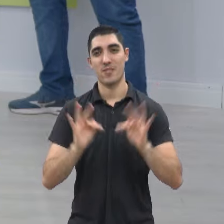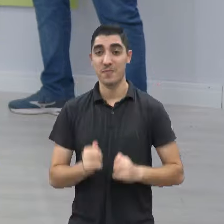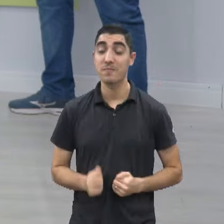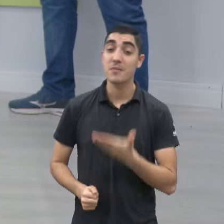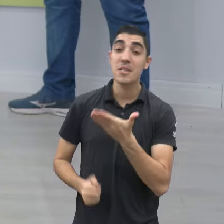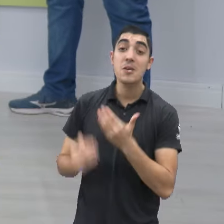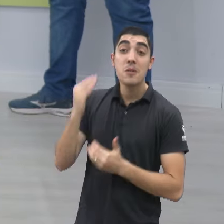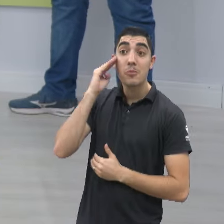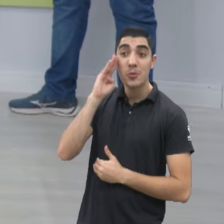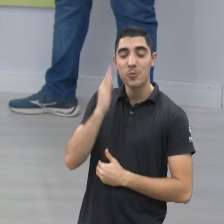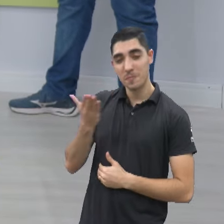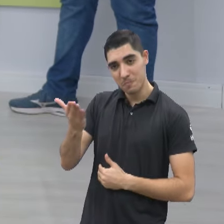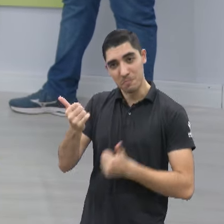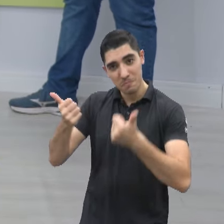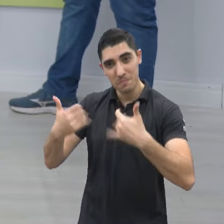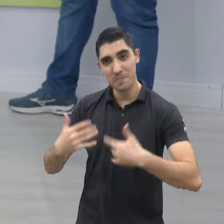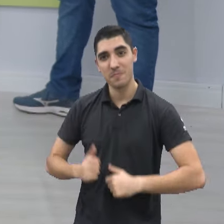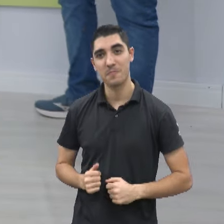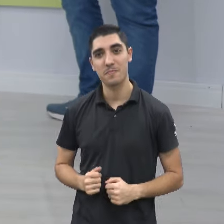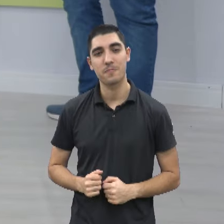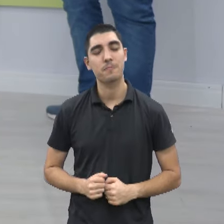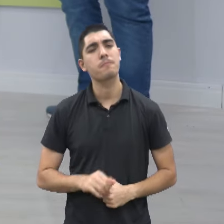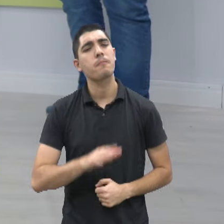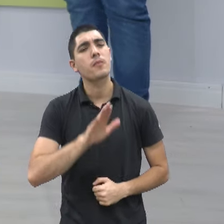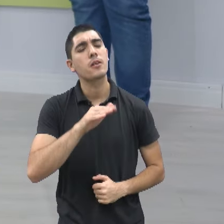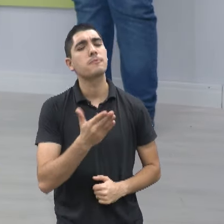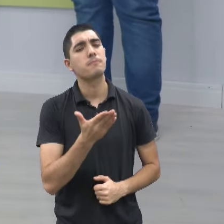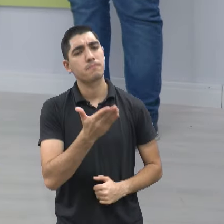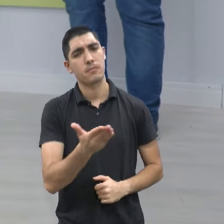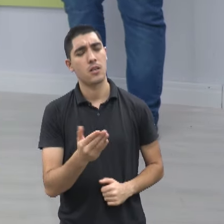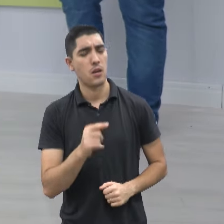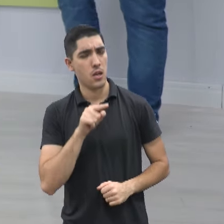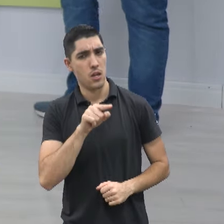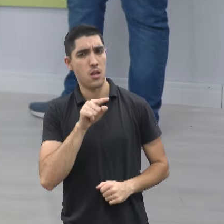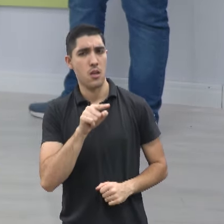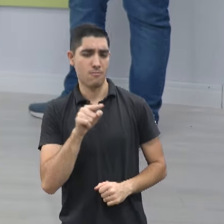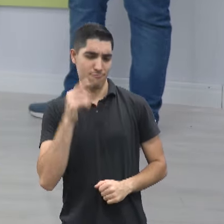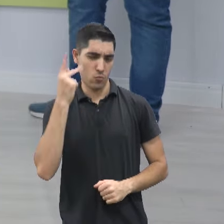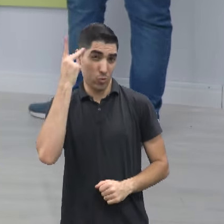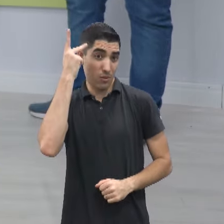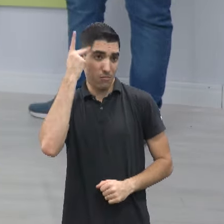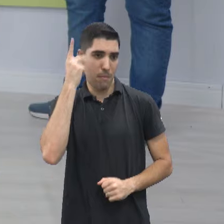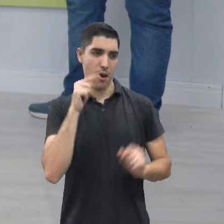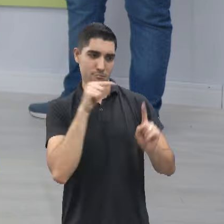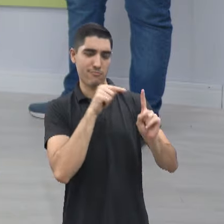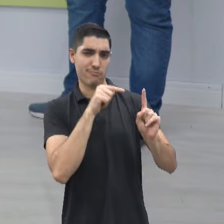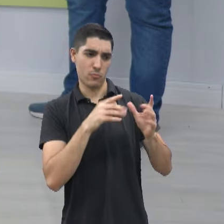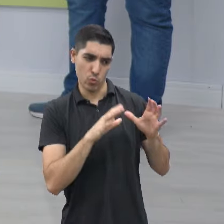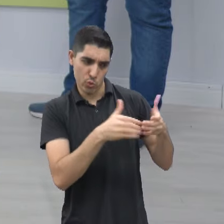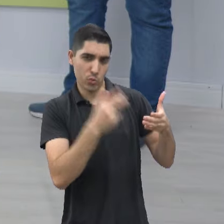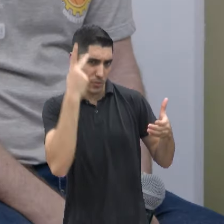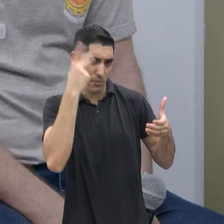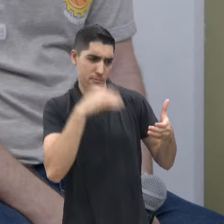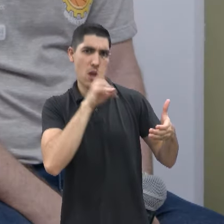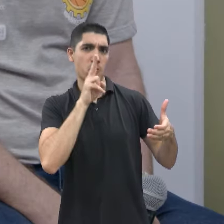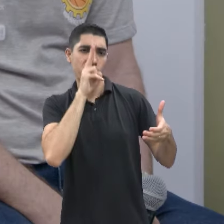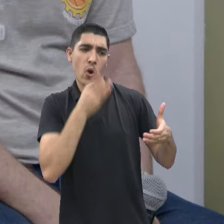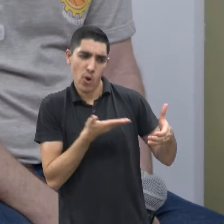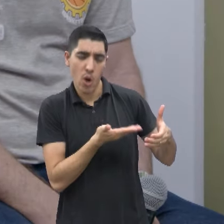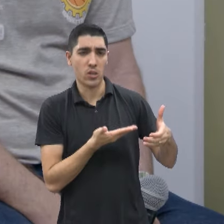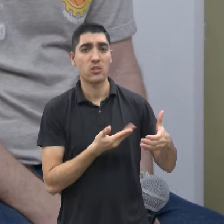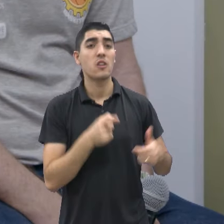gente. Regis, como é que foi para você, né? Porque o São Paulo era tido como favorito, né? Como é que foi chegar para você sendo o